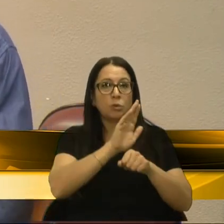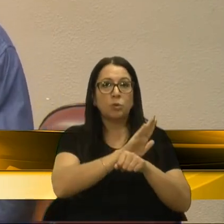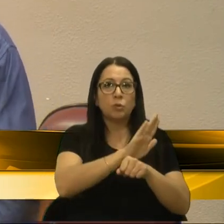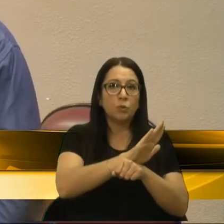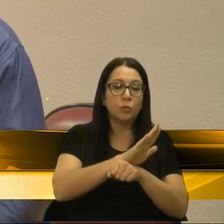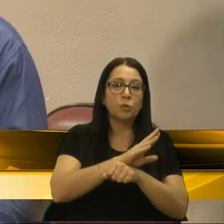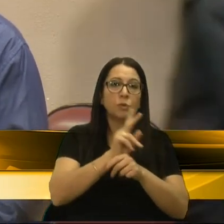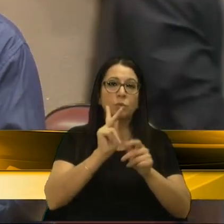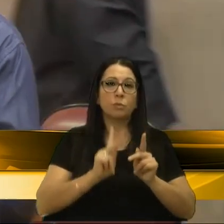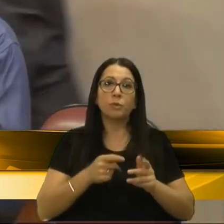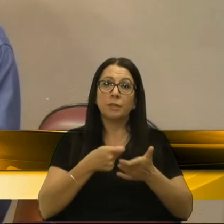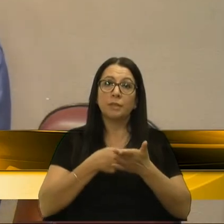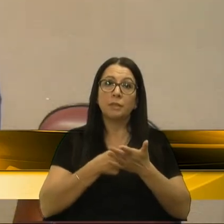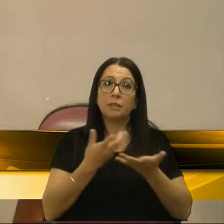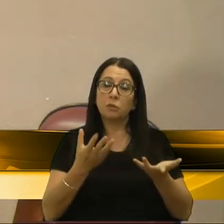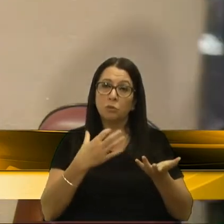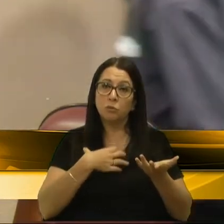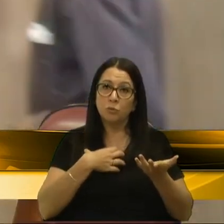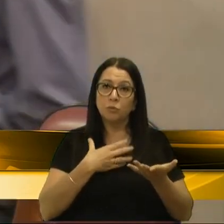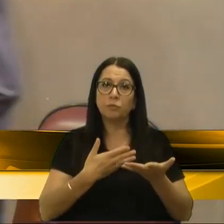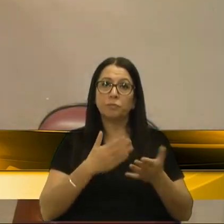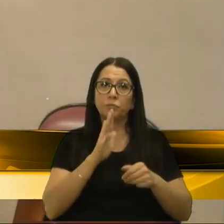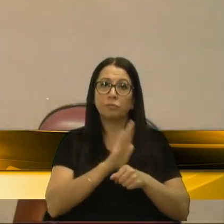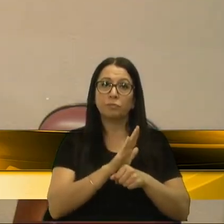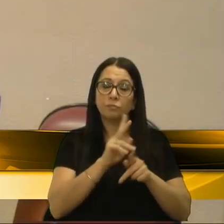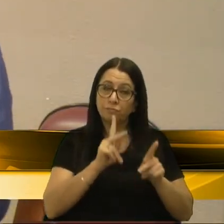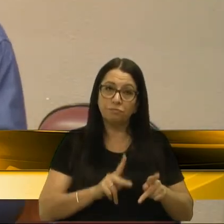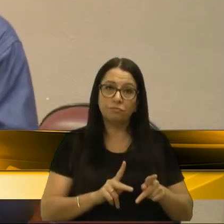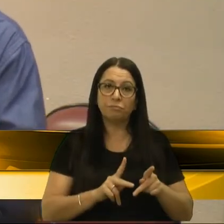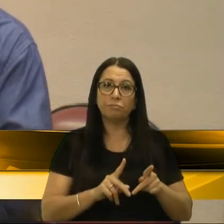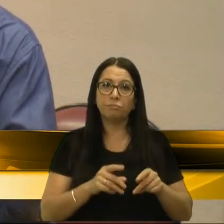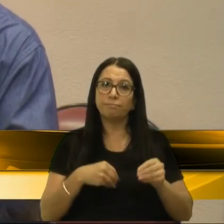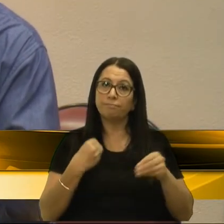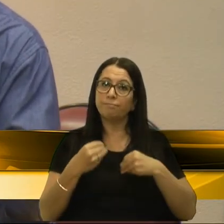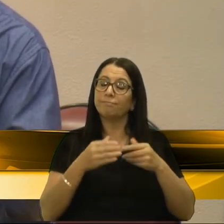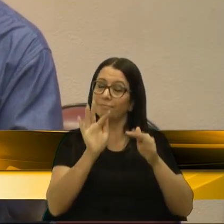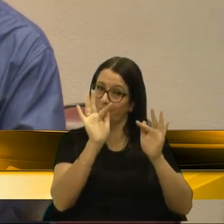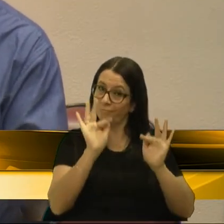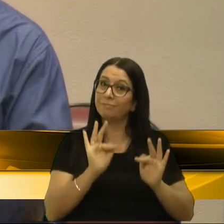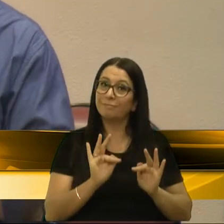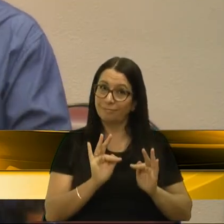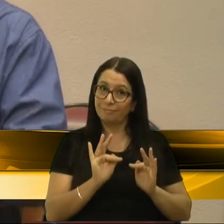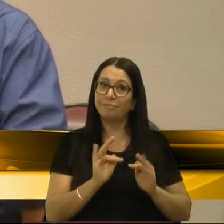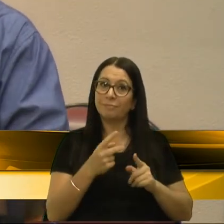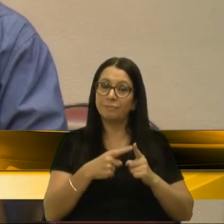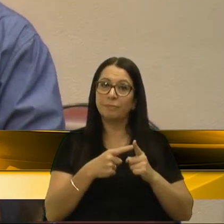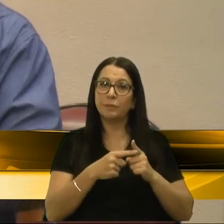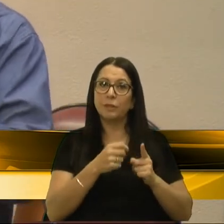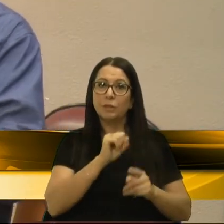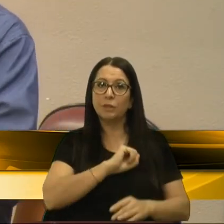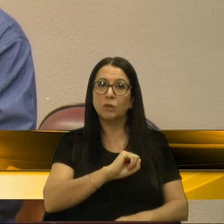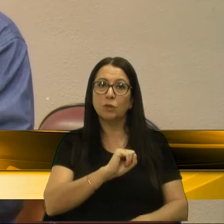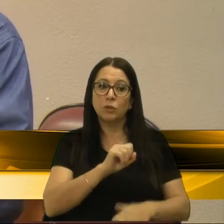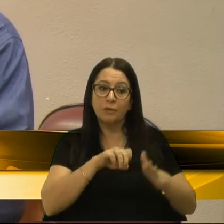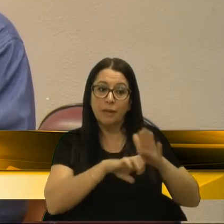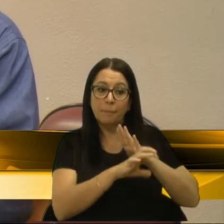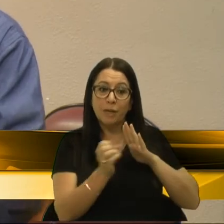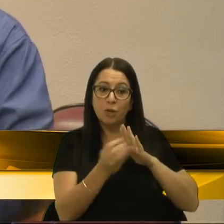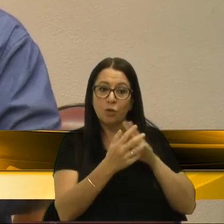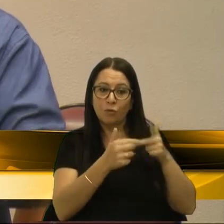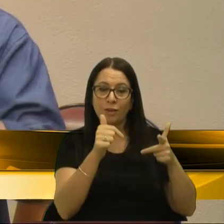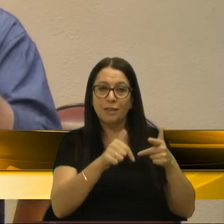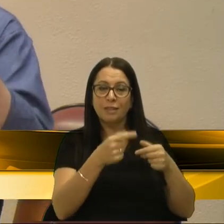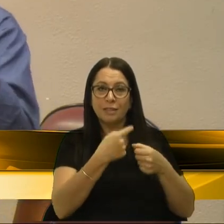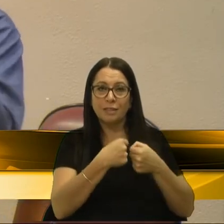essas pessoas, tentando de alguma forma ajudar essas pessoas, a gente se sente muito feliz, porque esse senhor que vai empreender em Caxias do Sul,